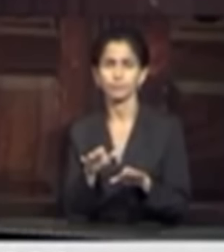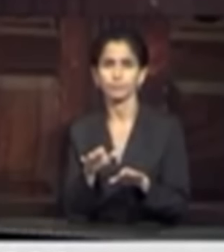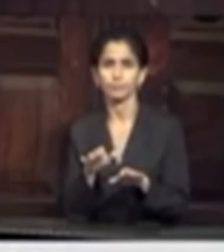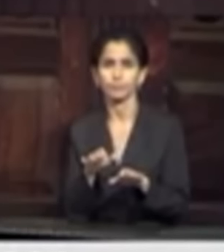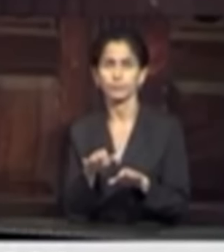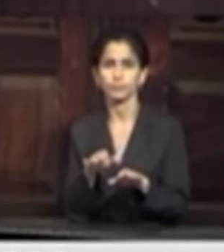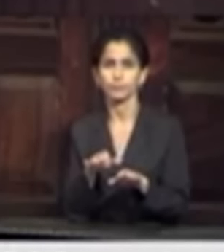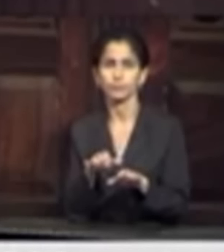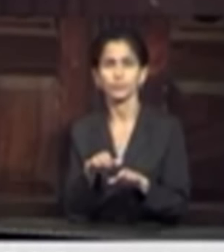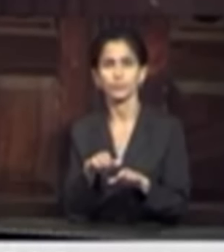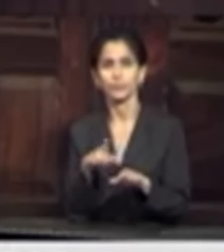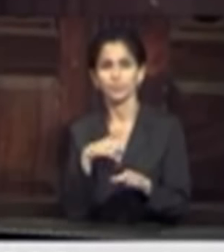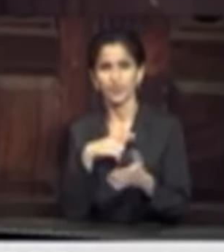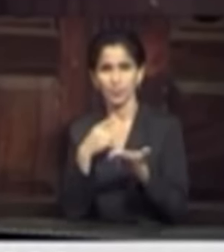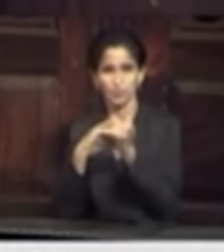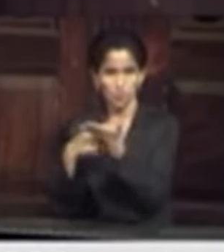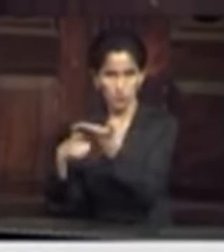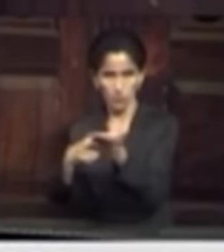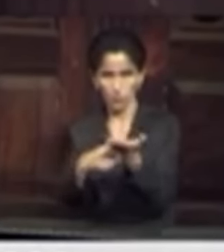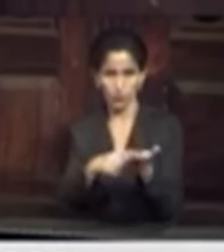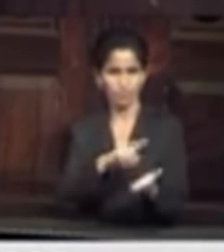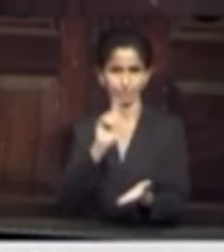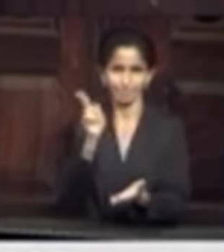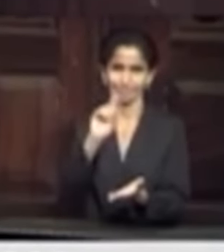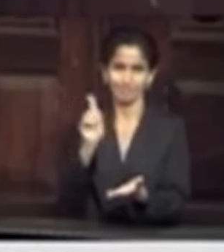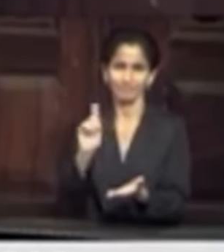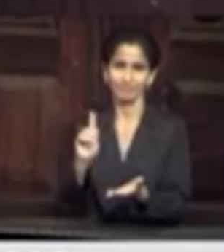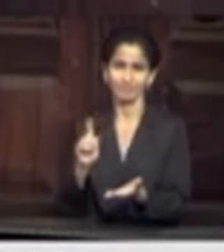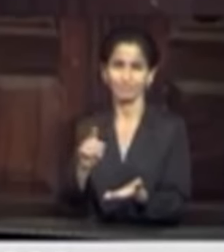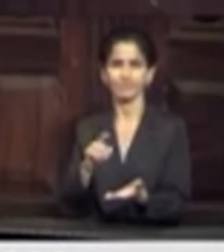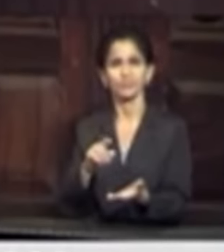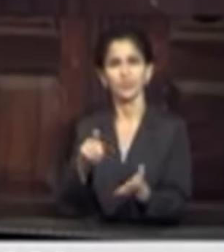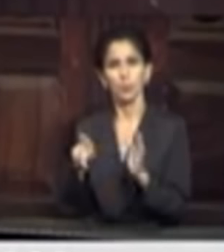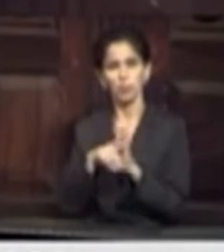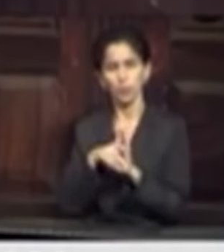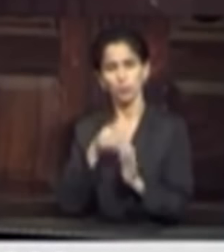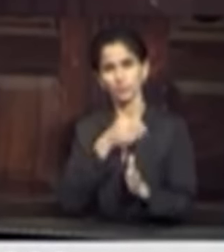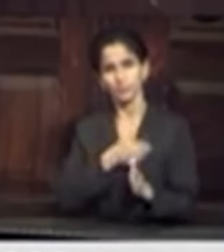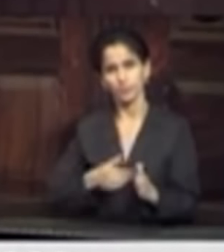atinge qualquer acordo pretendido pelo governador Pezão,